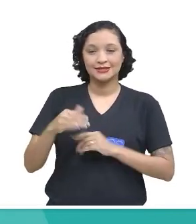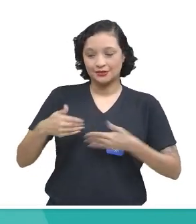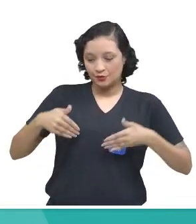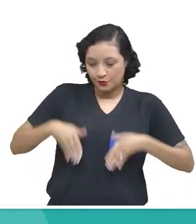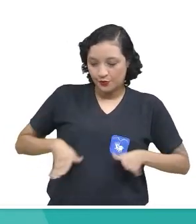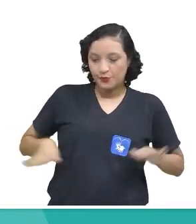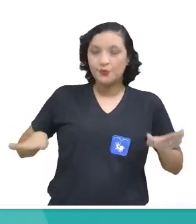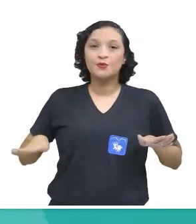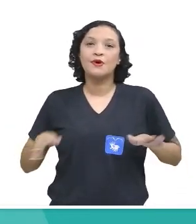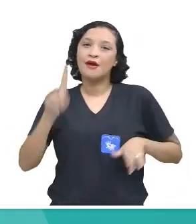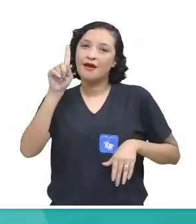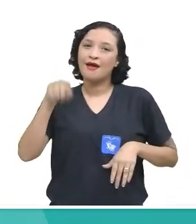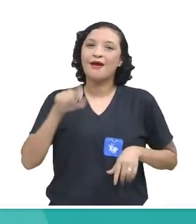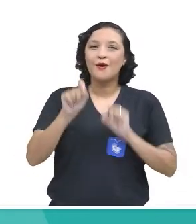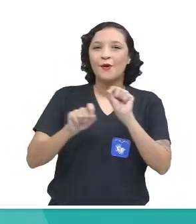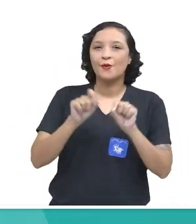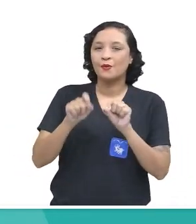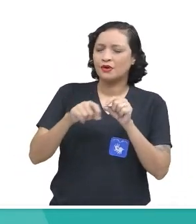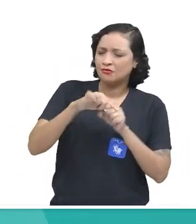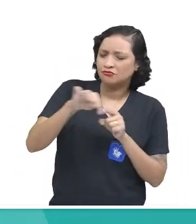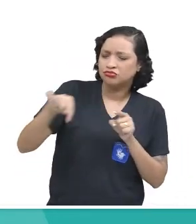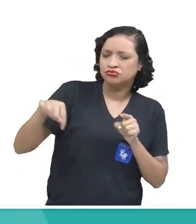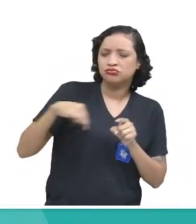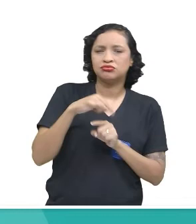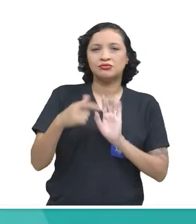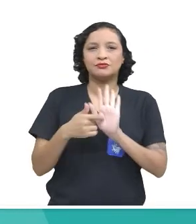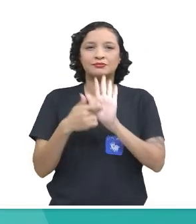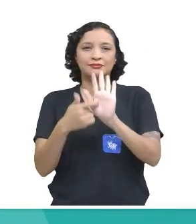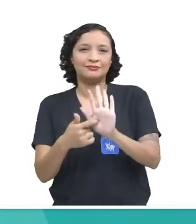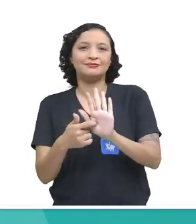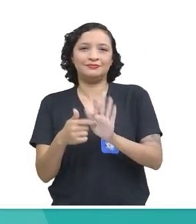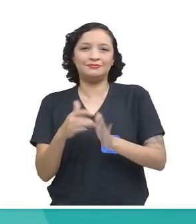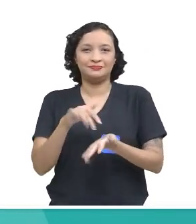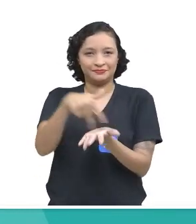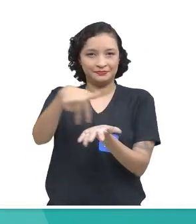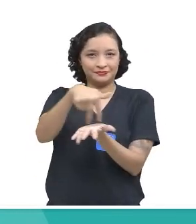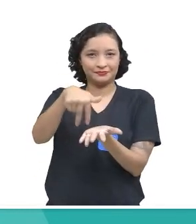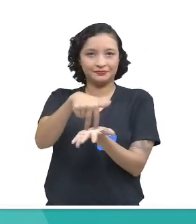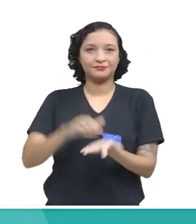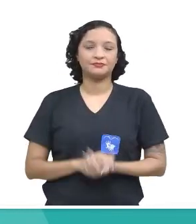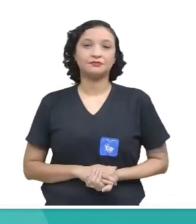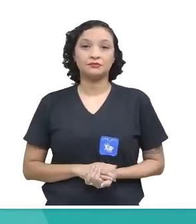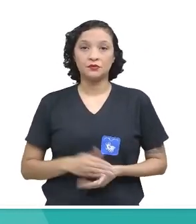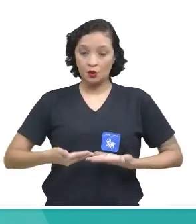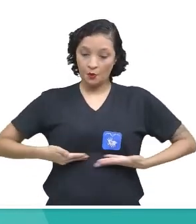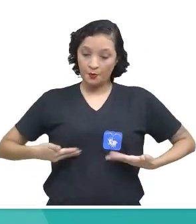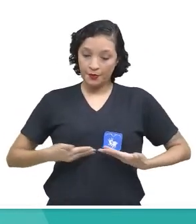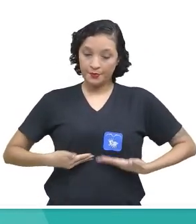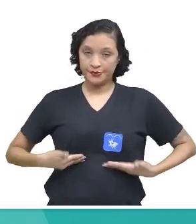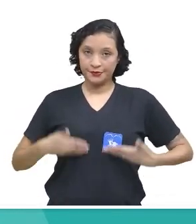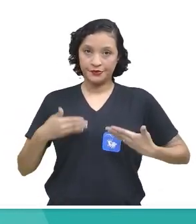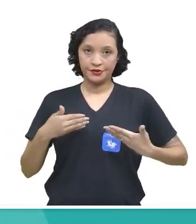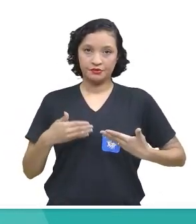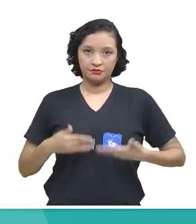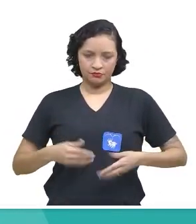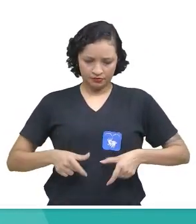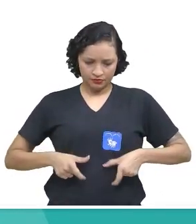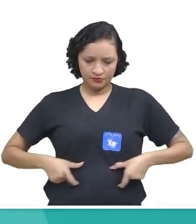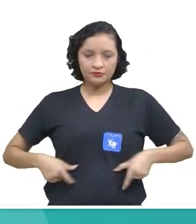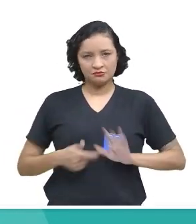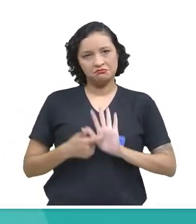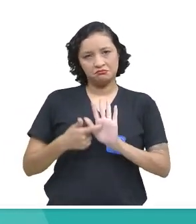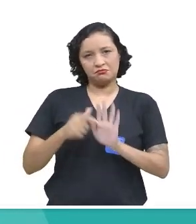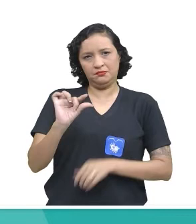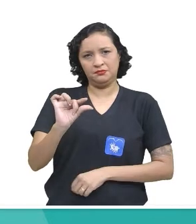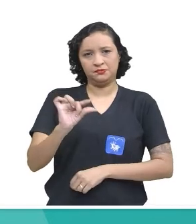toda a delicadeza, toda a desenvoltura dela. Elas utilizam uma blusinha, que mostra um pouco da barriga, como vocês estão